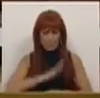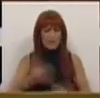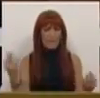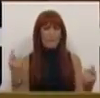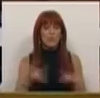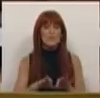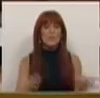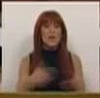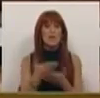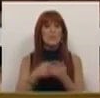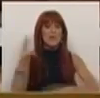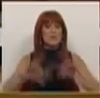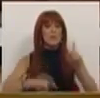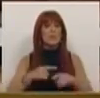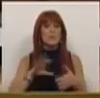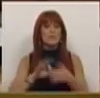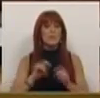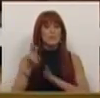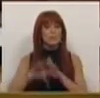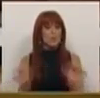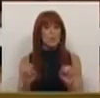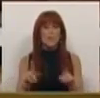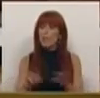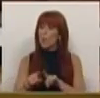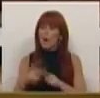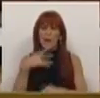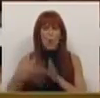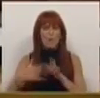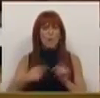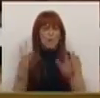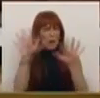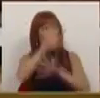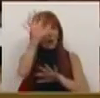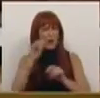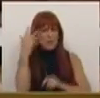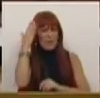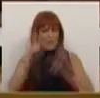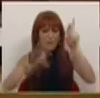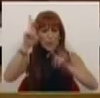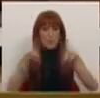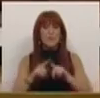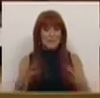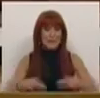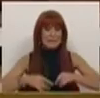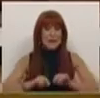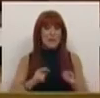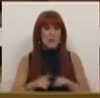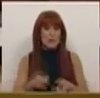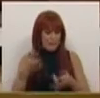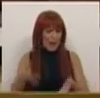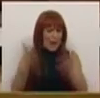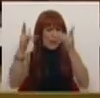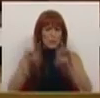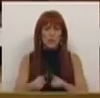pragmáticos. Enquanto os mercados financeiros se mantiverem desregulados, enquanto a complexidade, a opacidade e a especulação forem aceites e